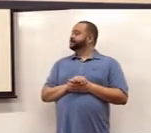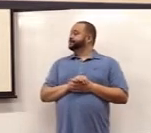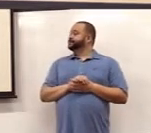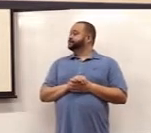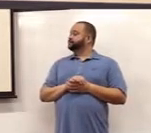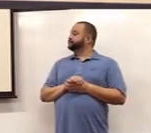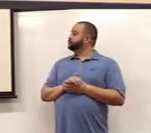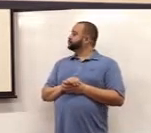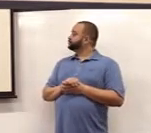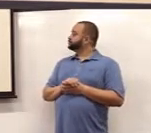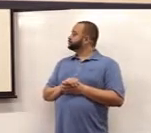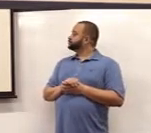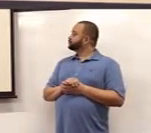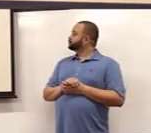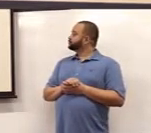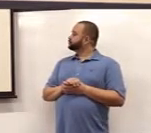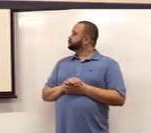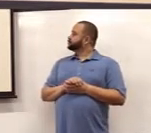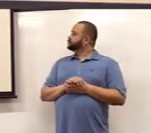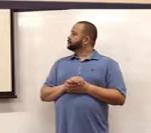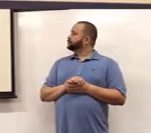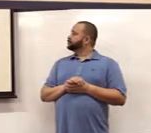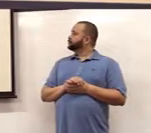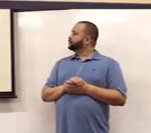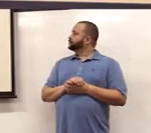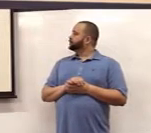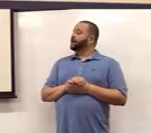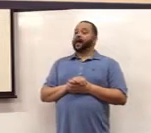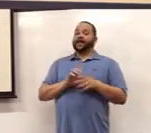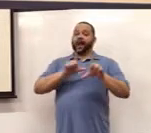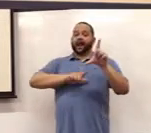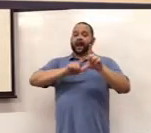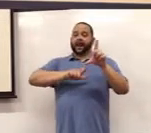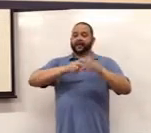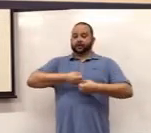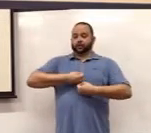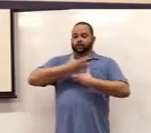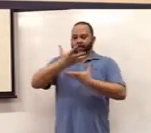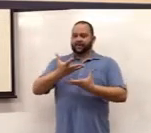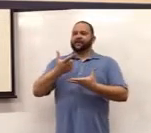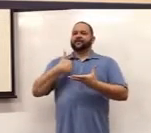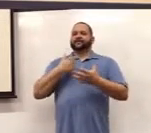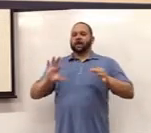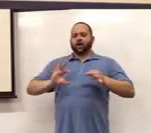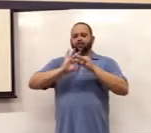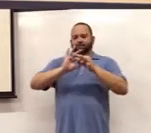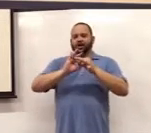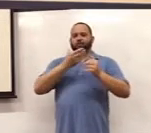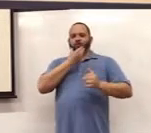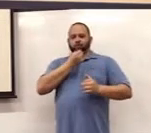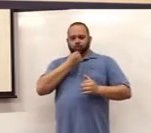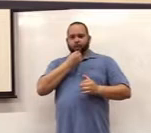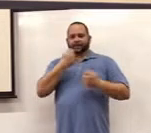isso, né? Mas a música fala, então, a letra, o poema fala dessa irmandade que os homens têm